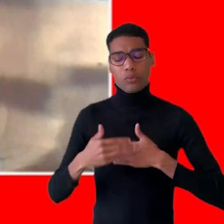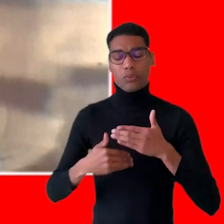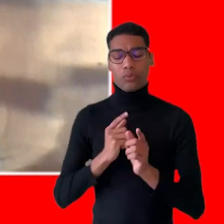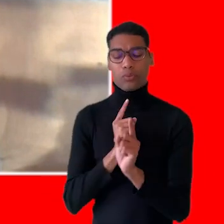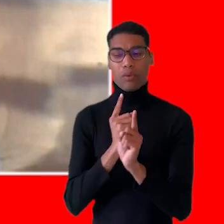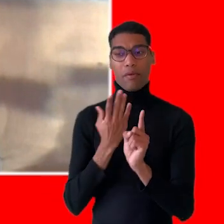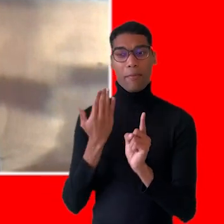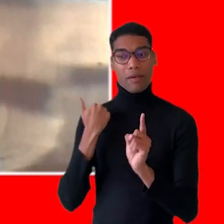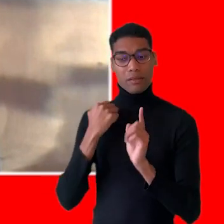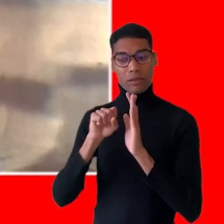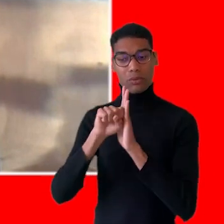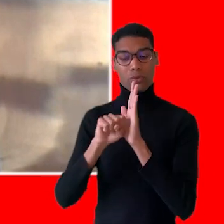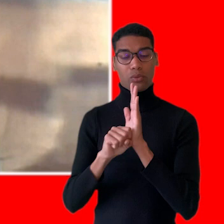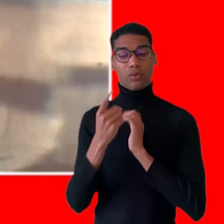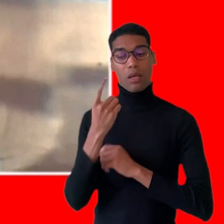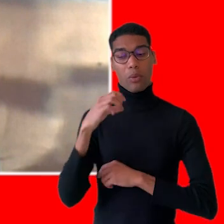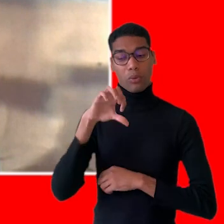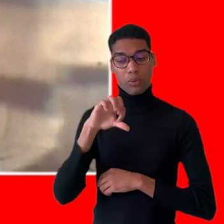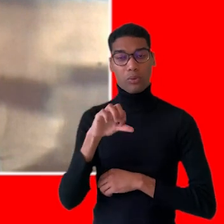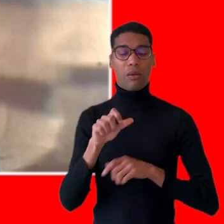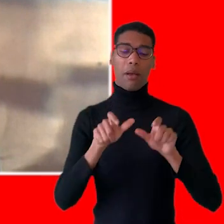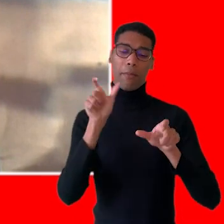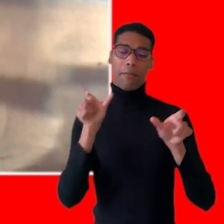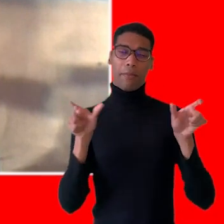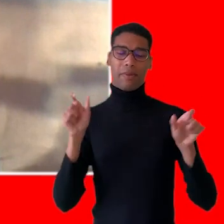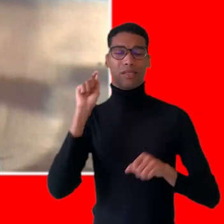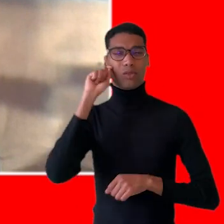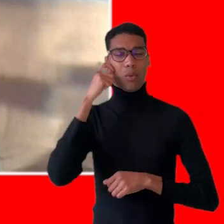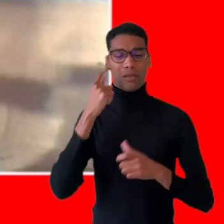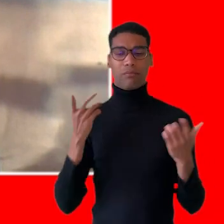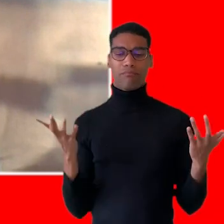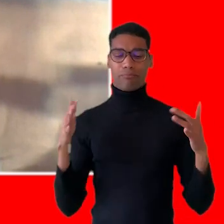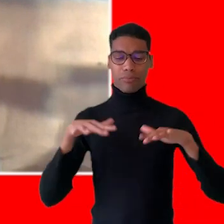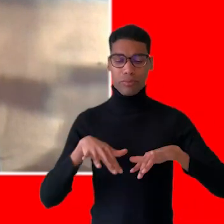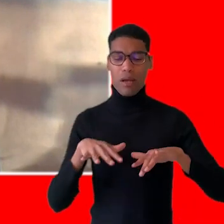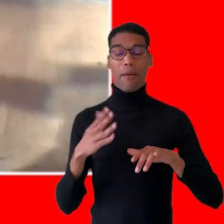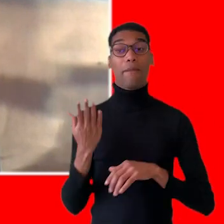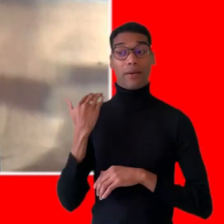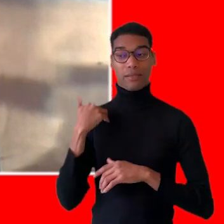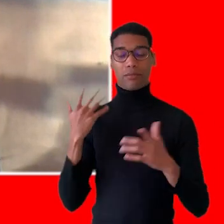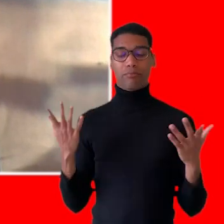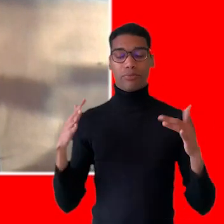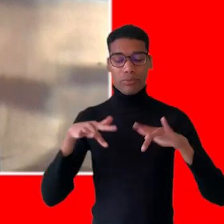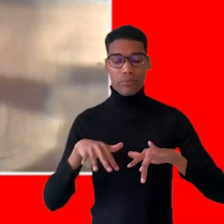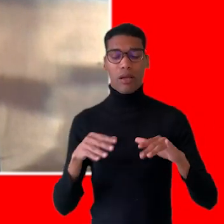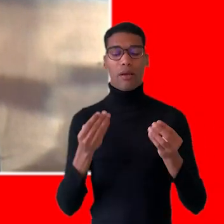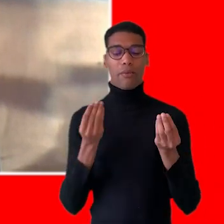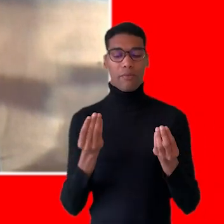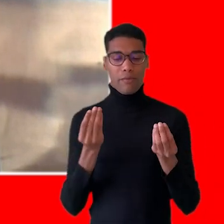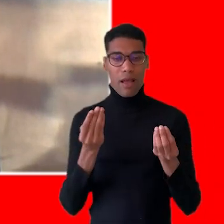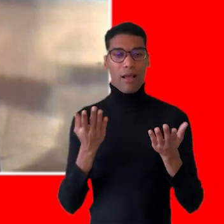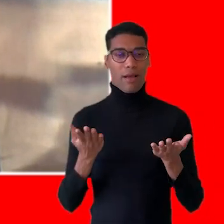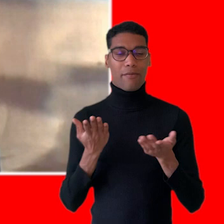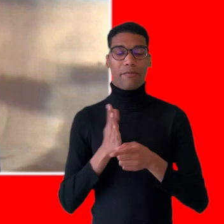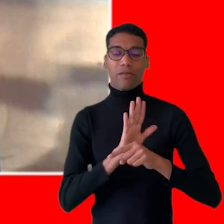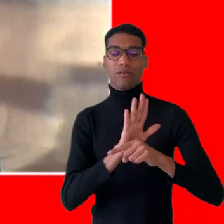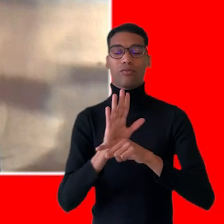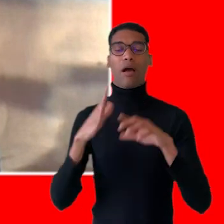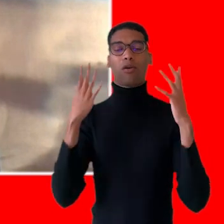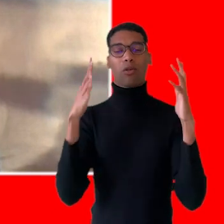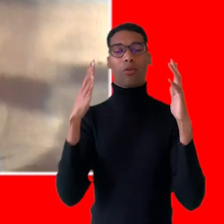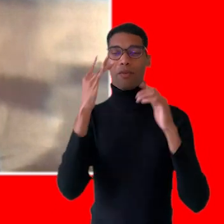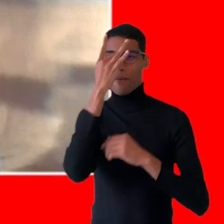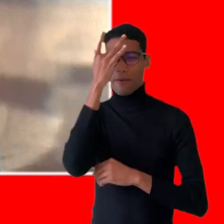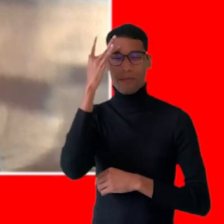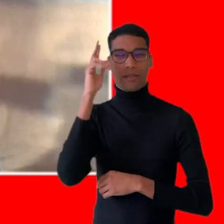que desde o século XIX, pessoas negras se reuniam em memória a